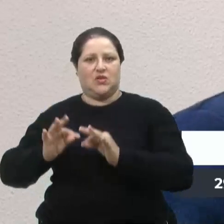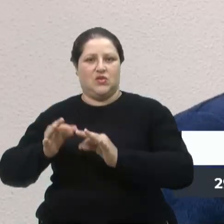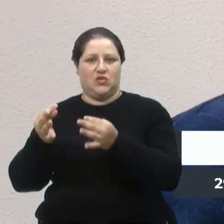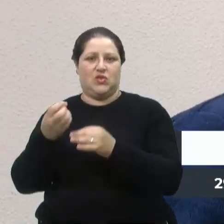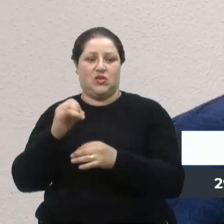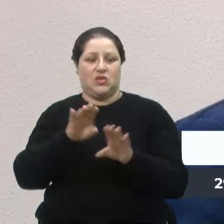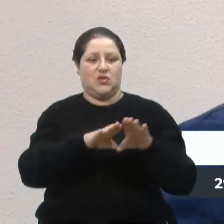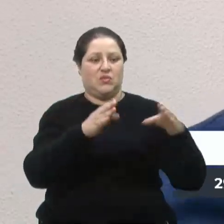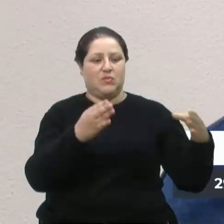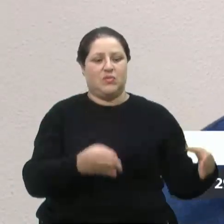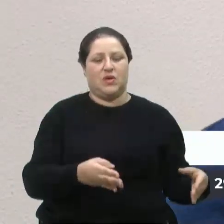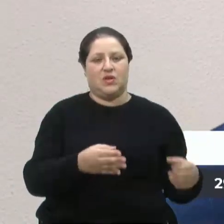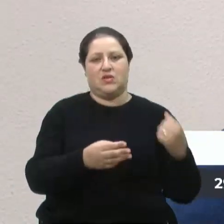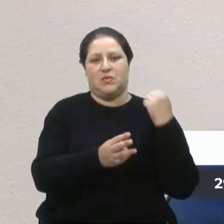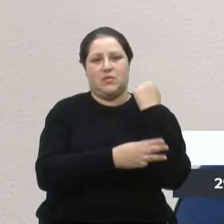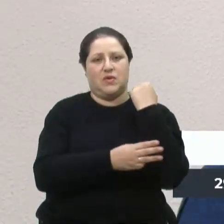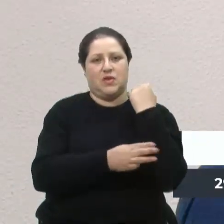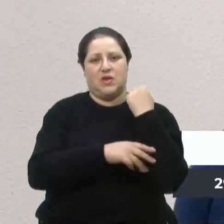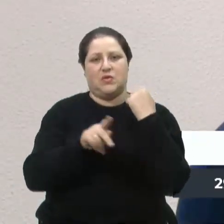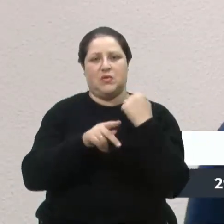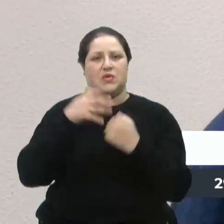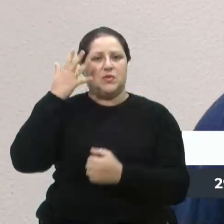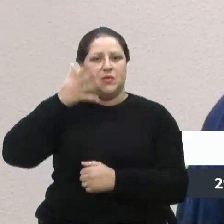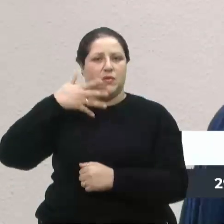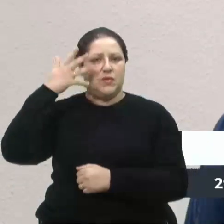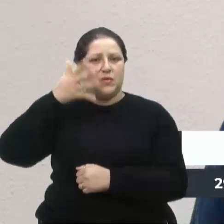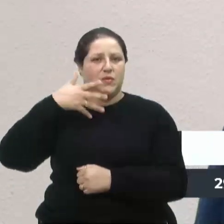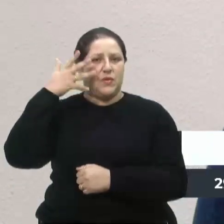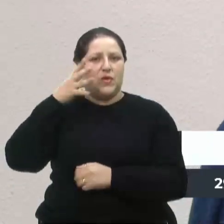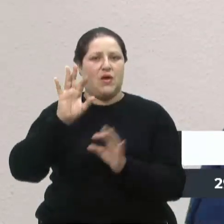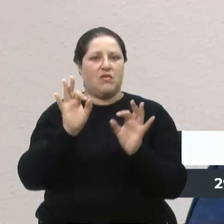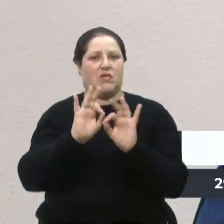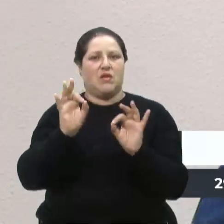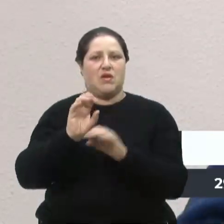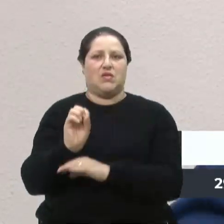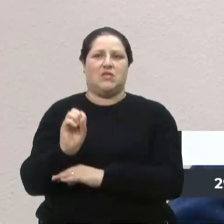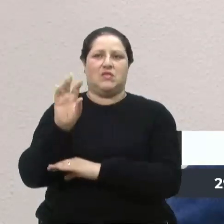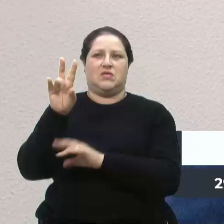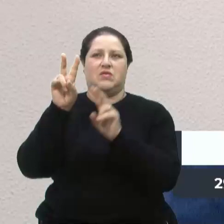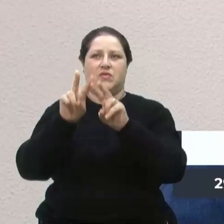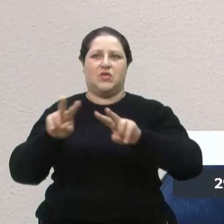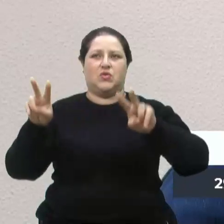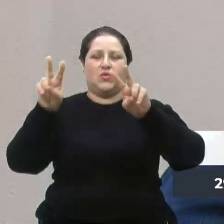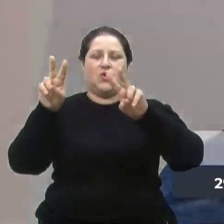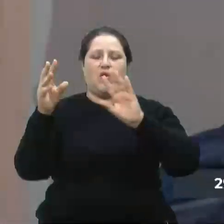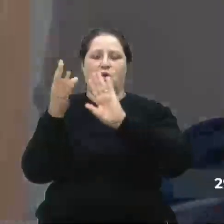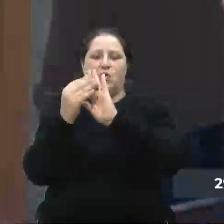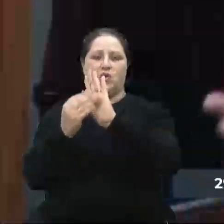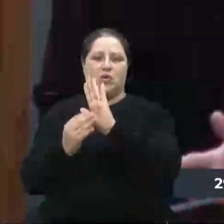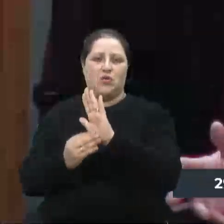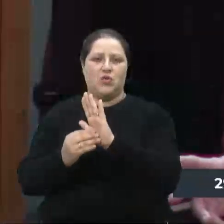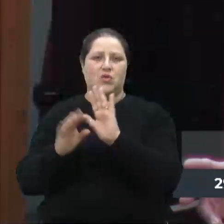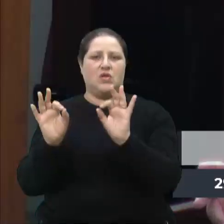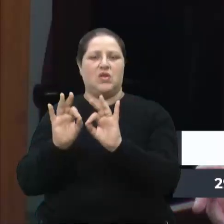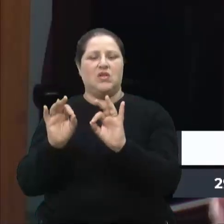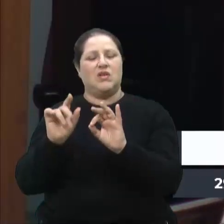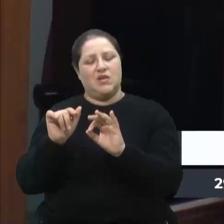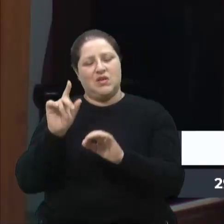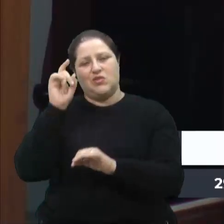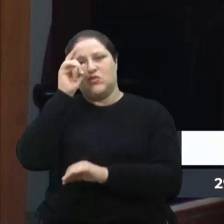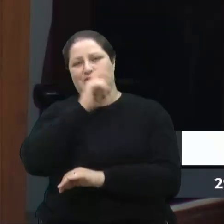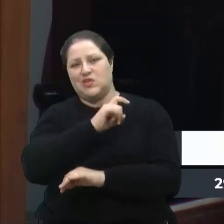mesa de madeira, com o professor falando sem botar no telão a matéria, sem botar as coisas, é muito